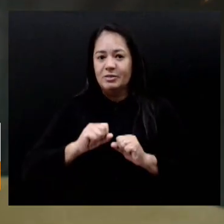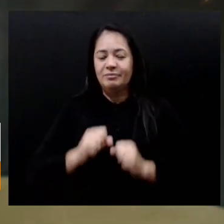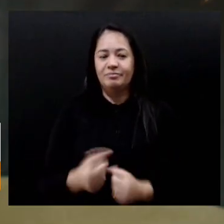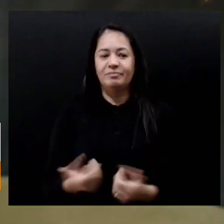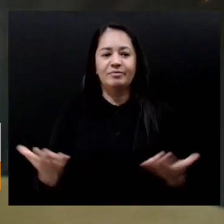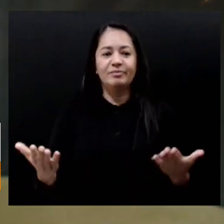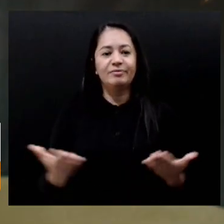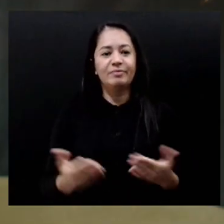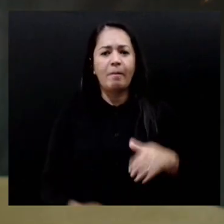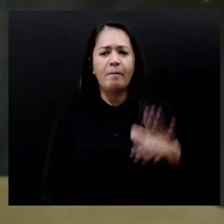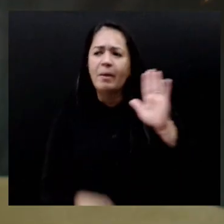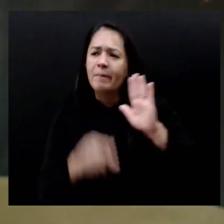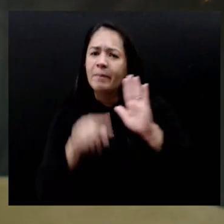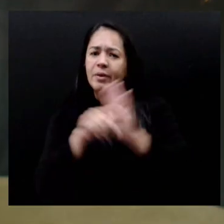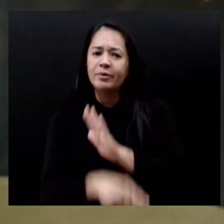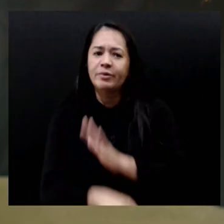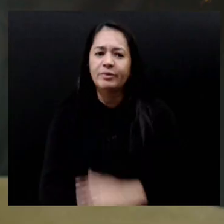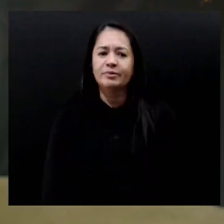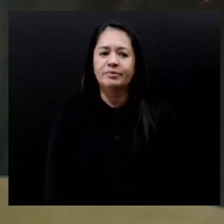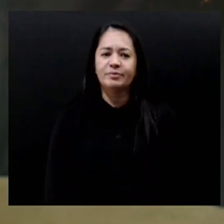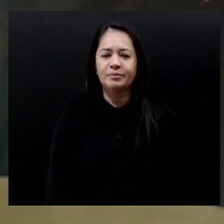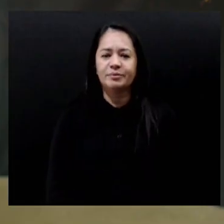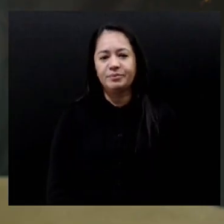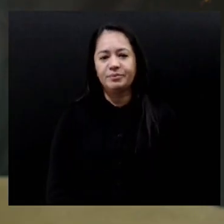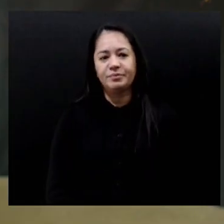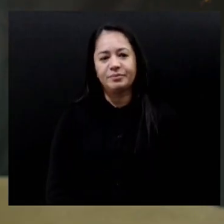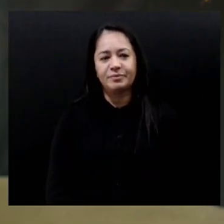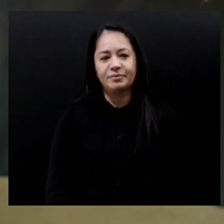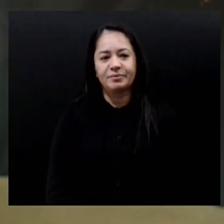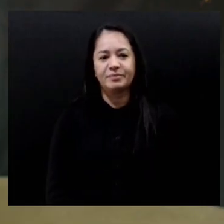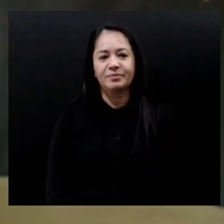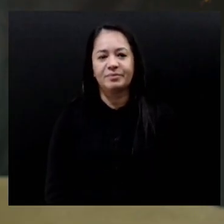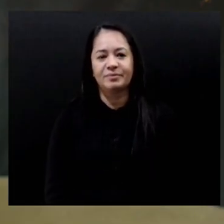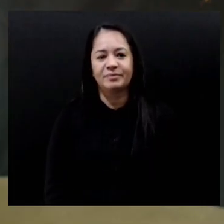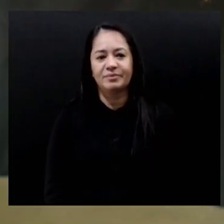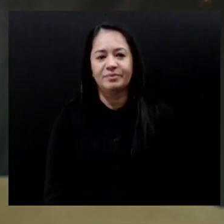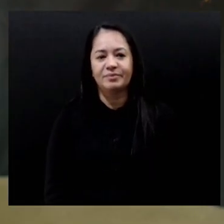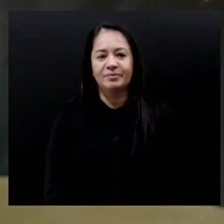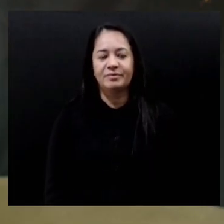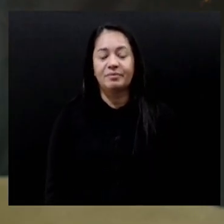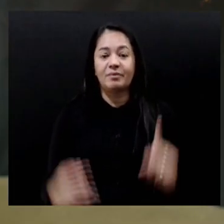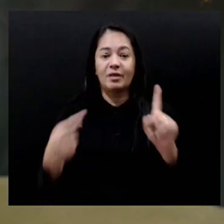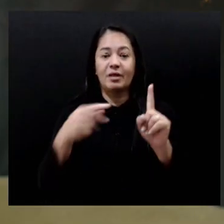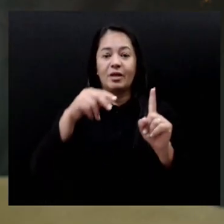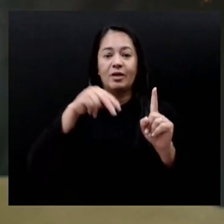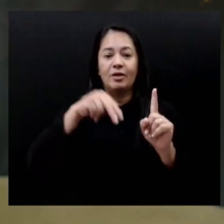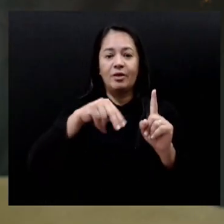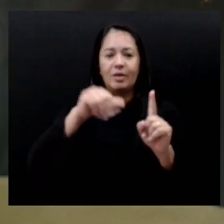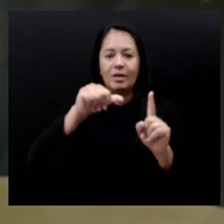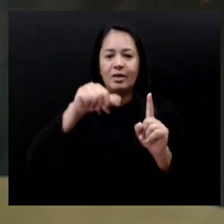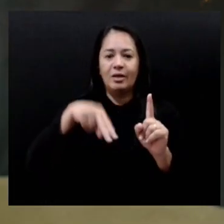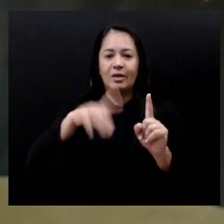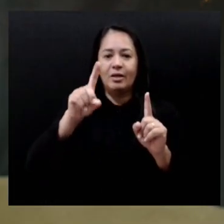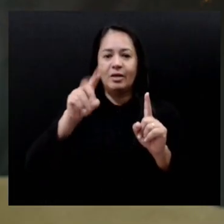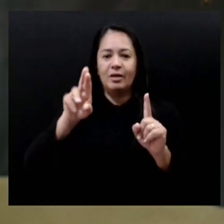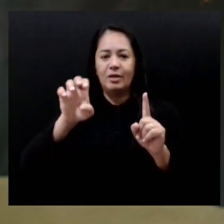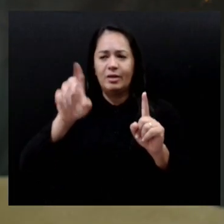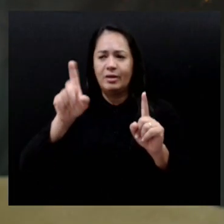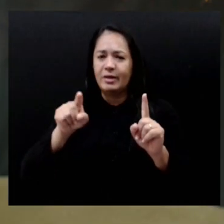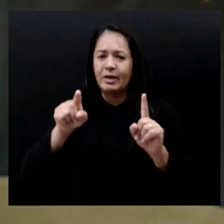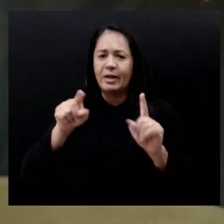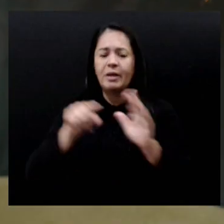perguntas, produção? Se tiver, pode mandar para a gente, vamos lá? O André do Jardim Pauliceia, a pessoa que ameaça alguém